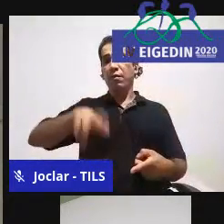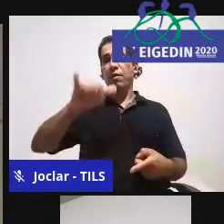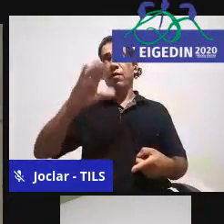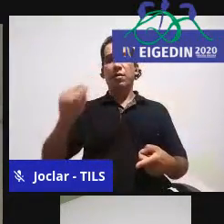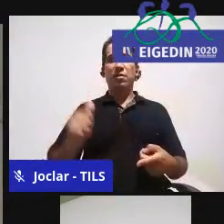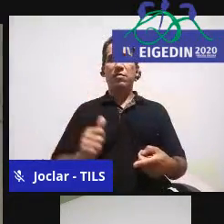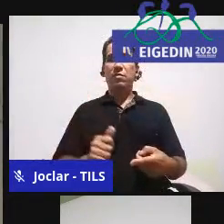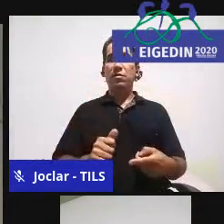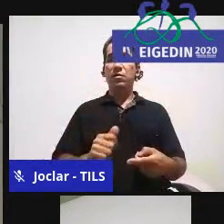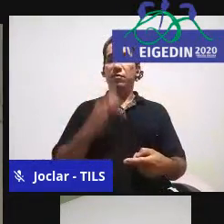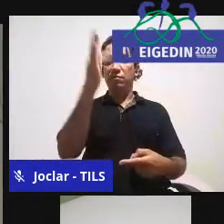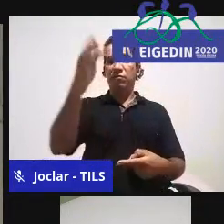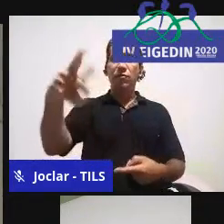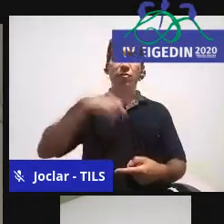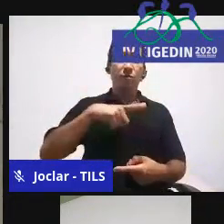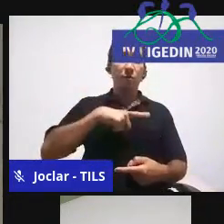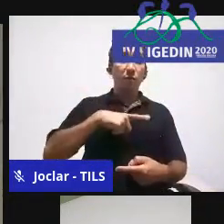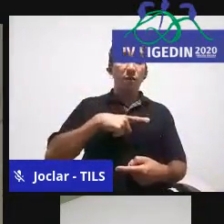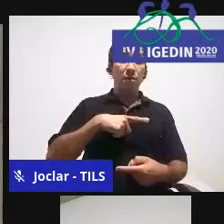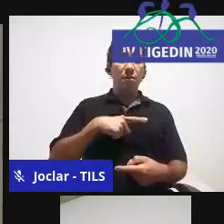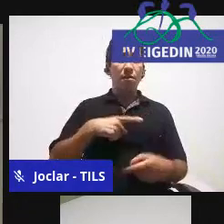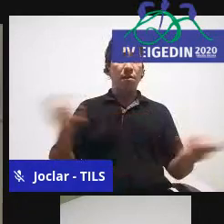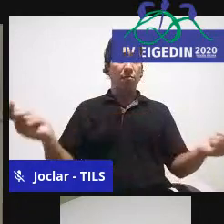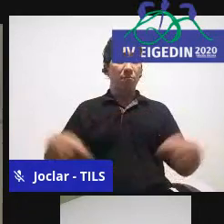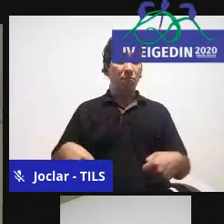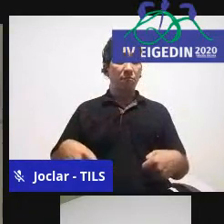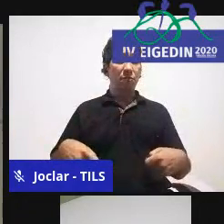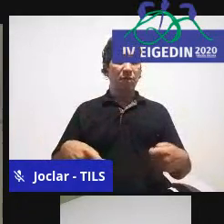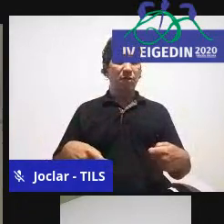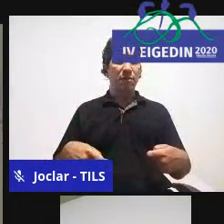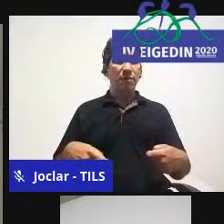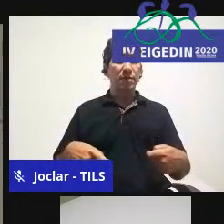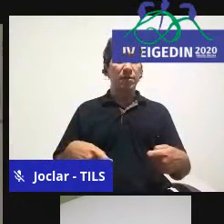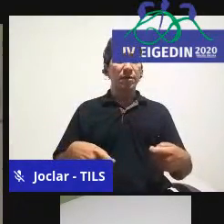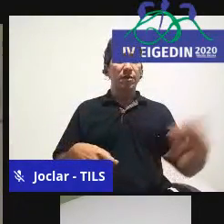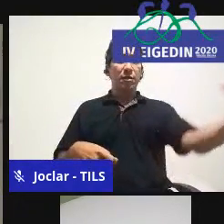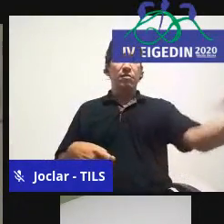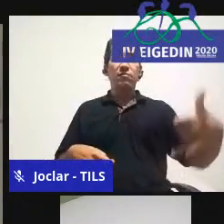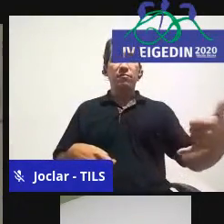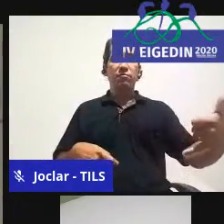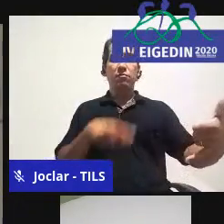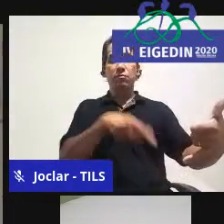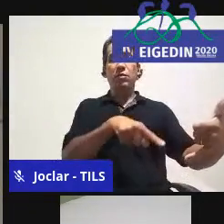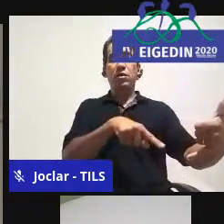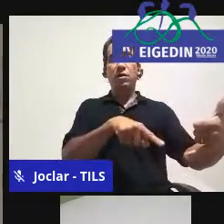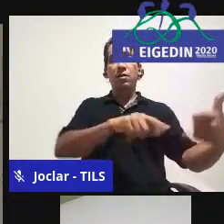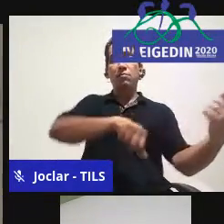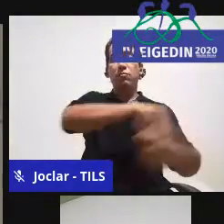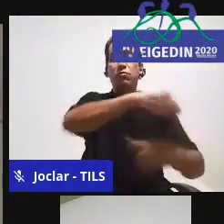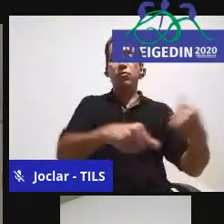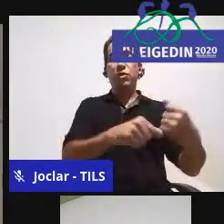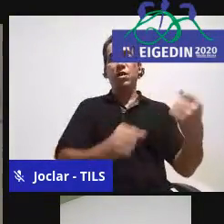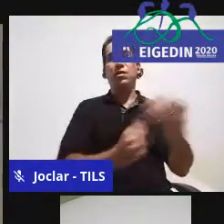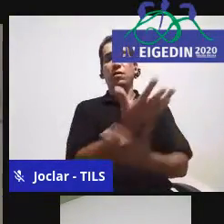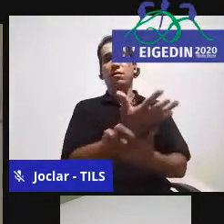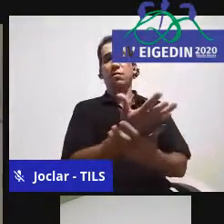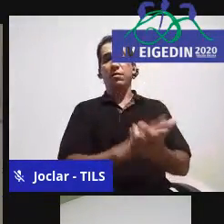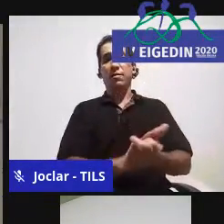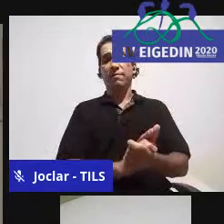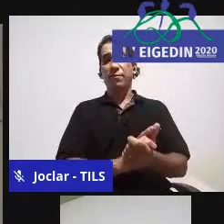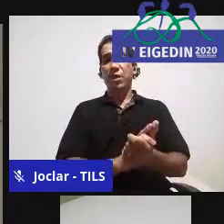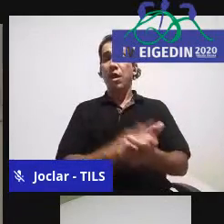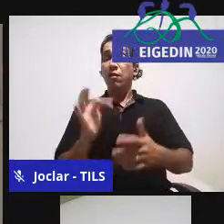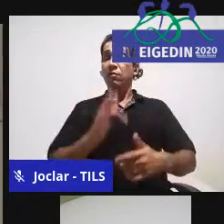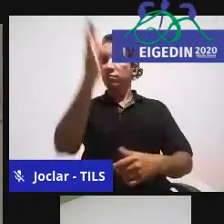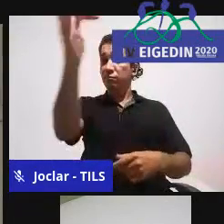E por isso que nos próximos 10 anos nós vamos ter uma evolução significativa em termos de novos desenvolvimentos